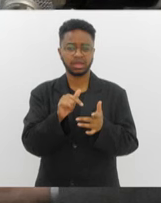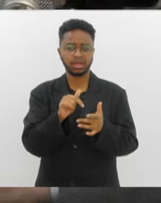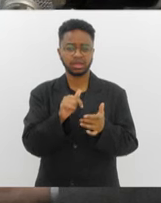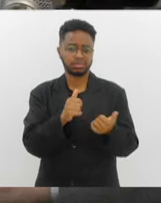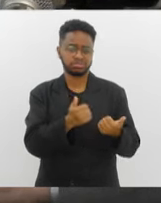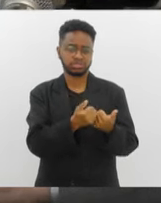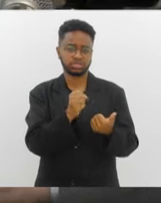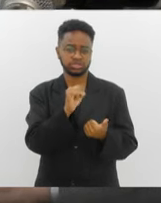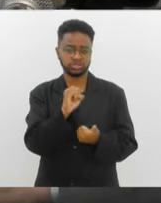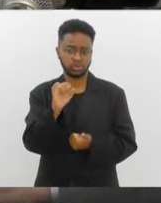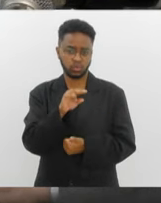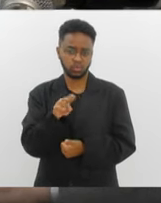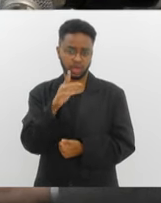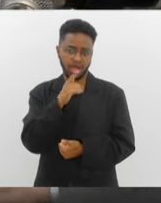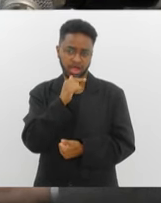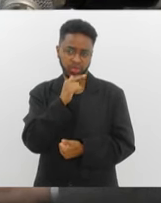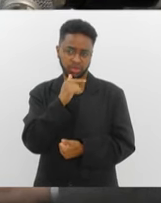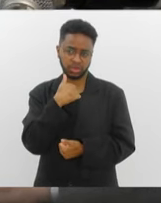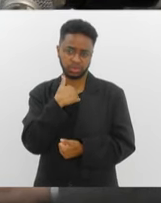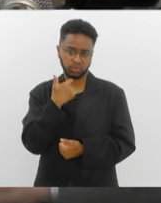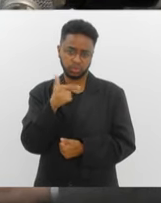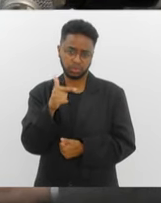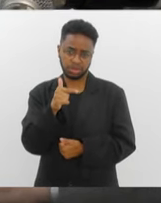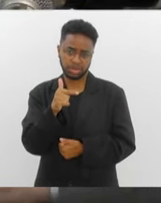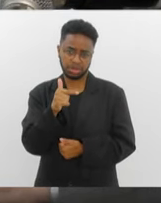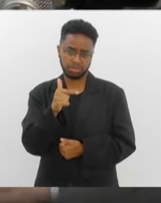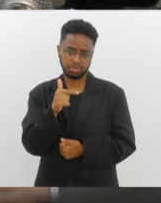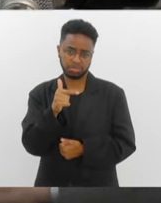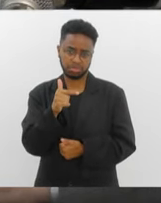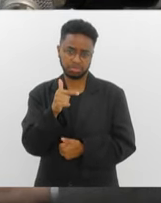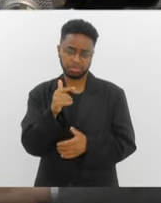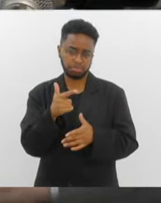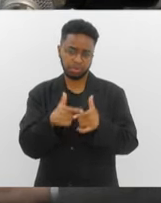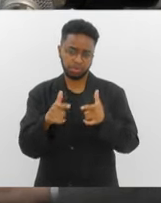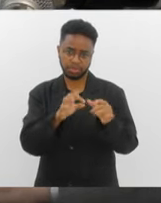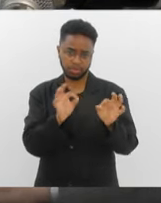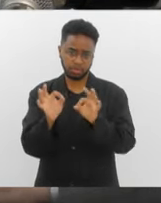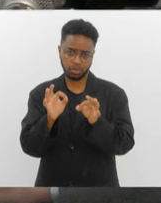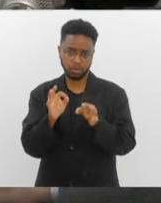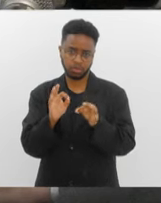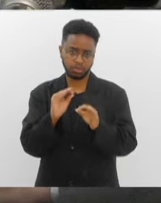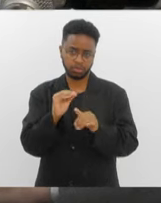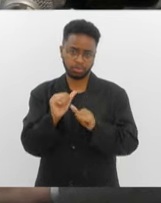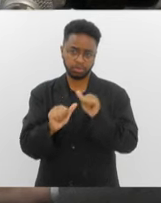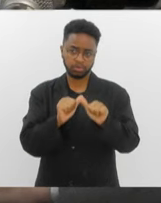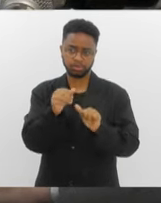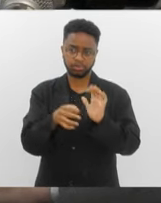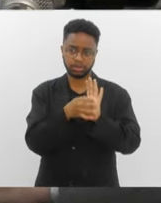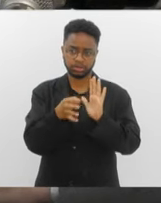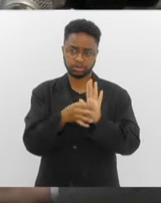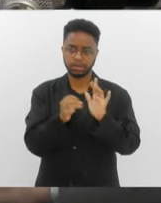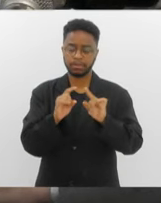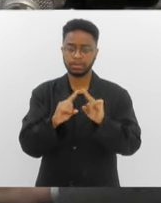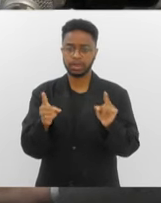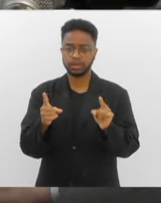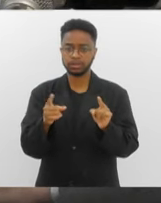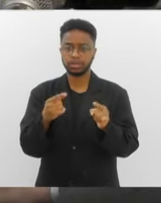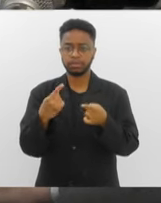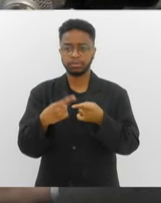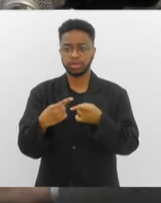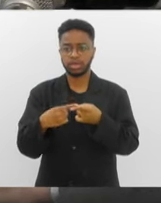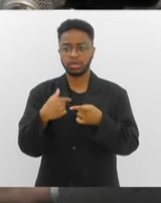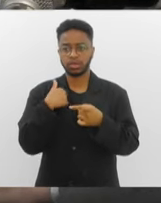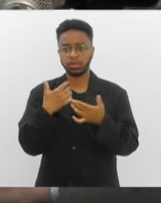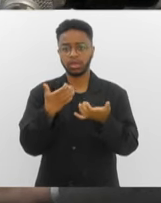enfim. Eu não tenho óbice nenhum em mudar meu parecer pela prejudicabilidade. Aqui eu estaria só prestigiando o